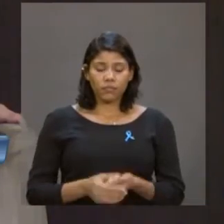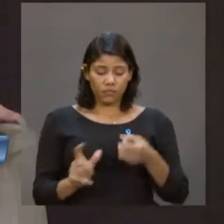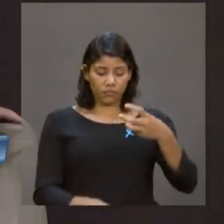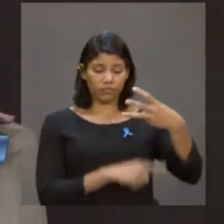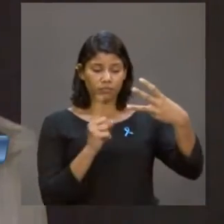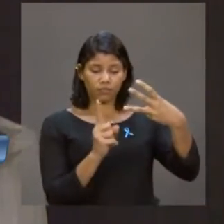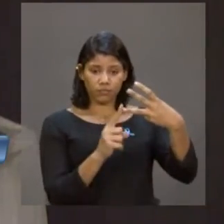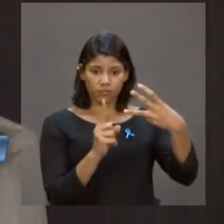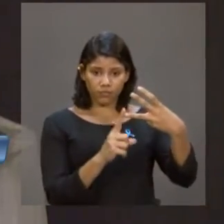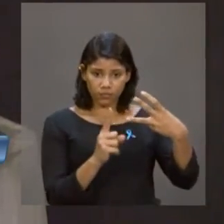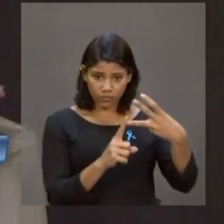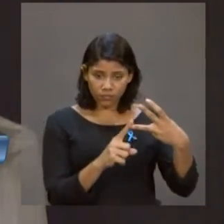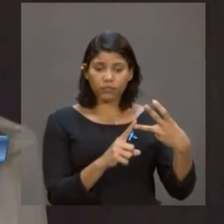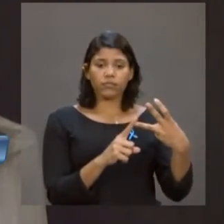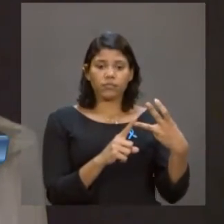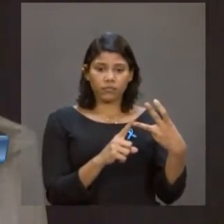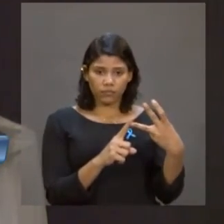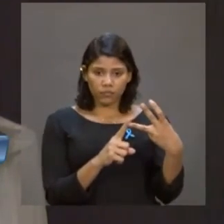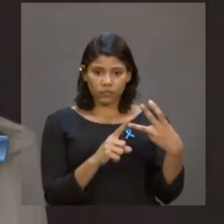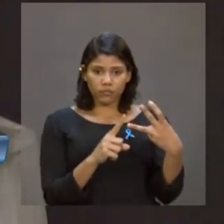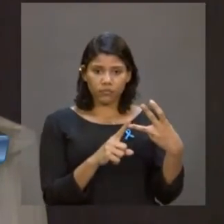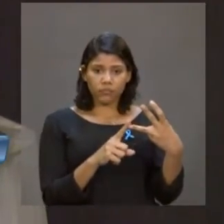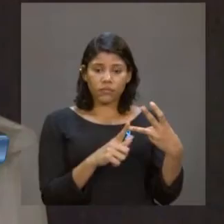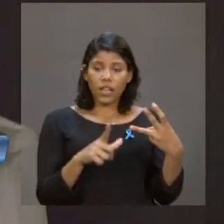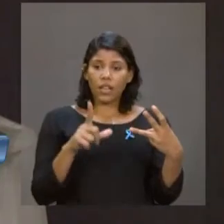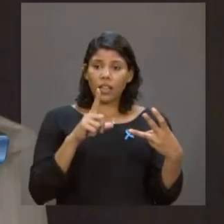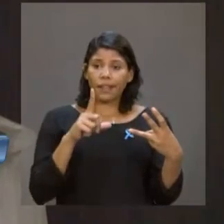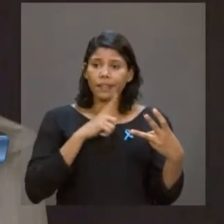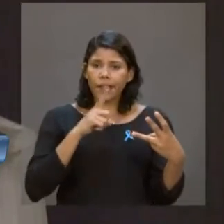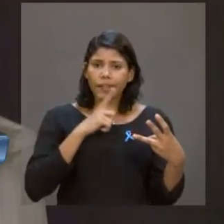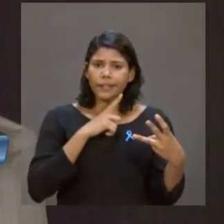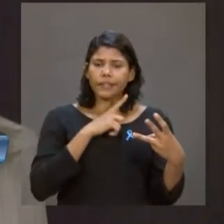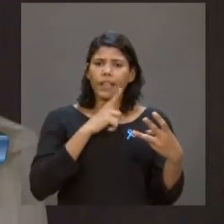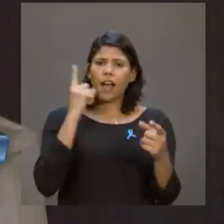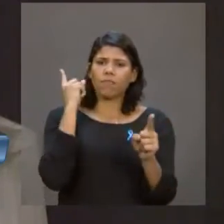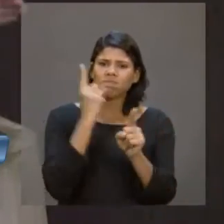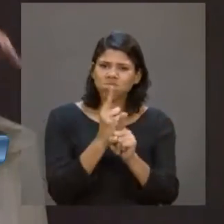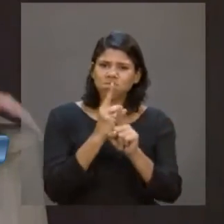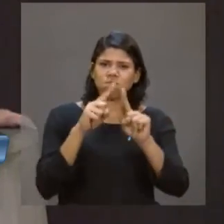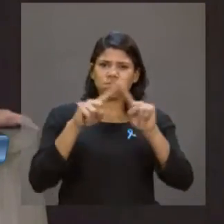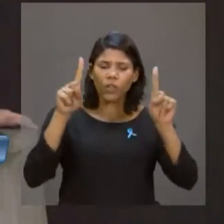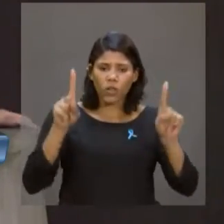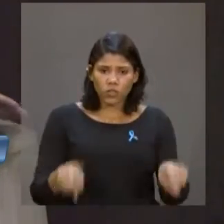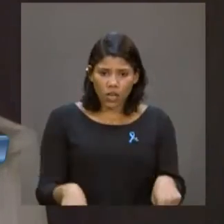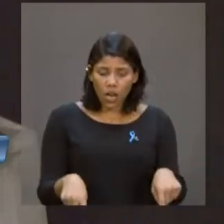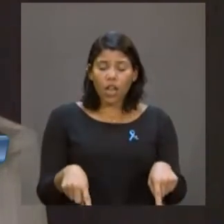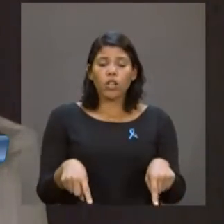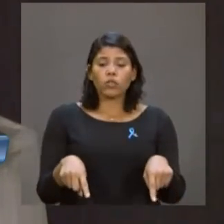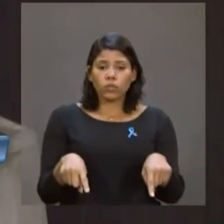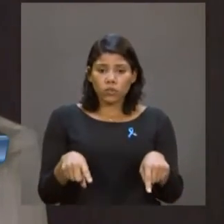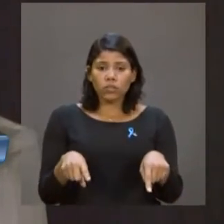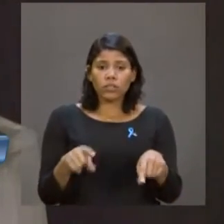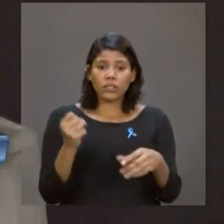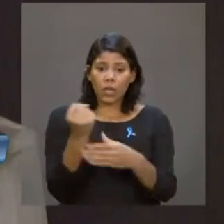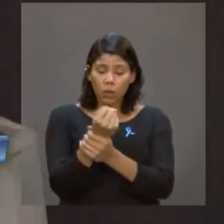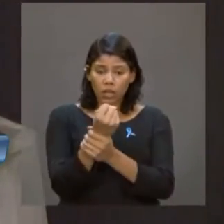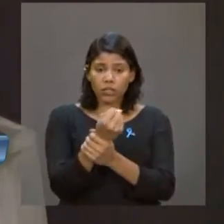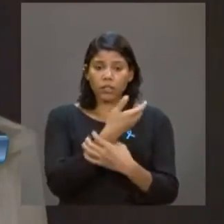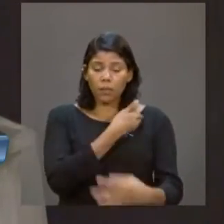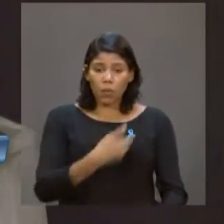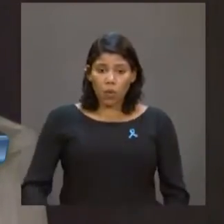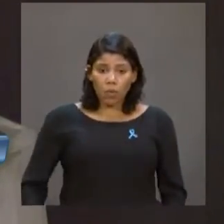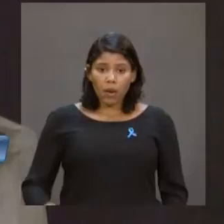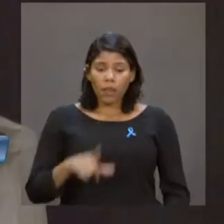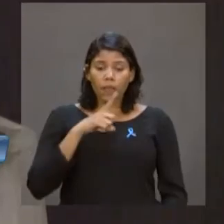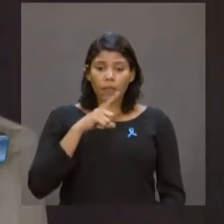Terceiro, buscar um paradigma de segurança pública em relação com a administração prisional que garanta,